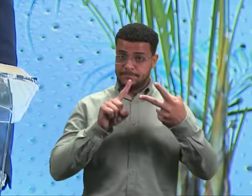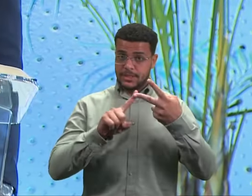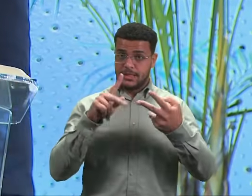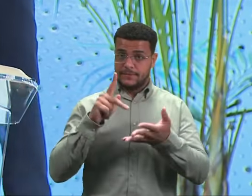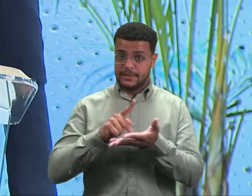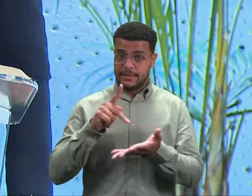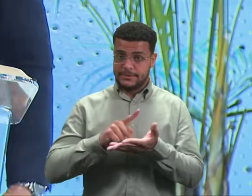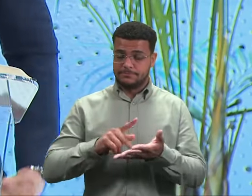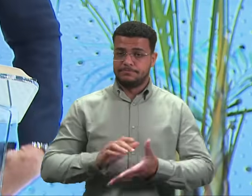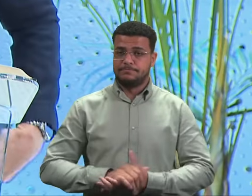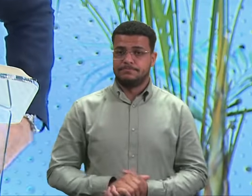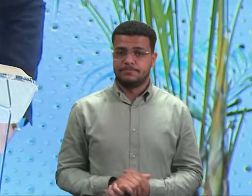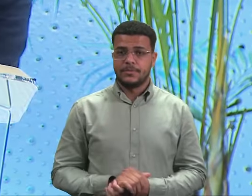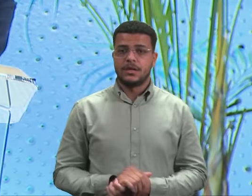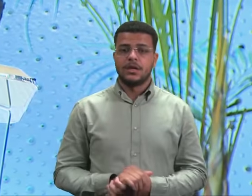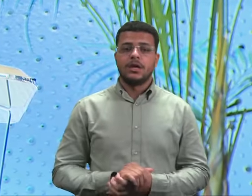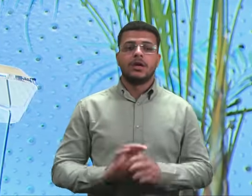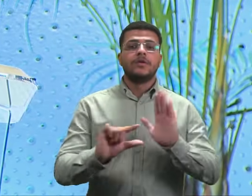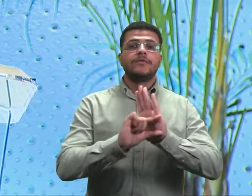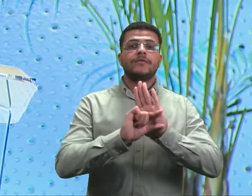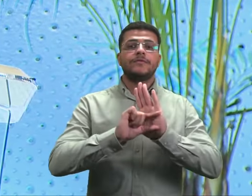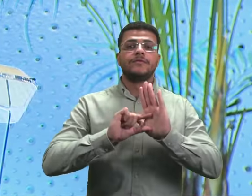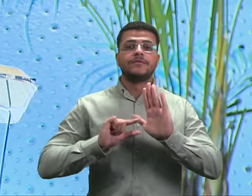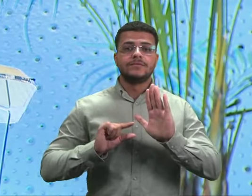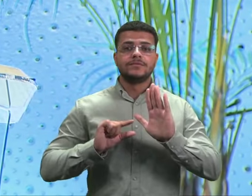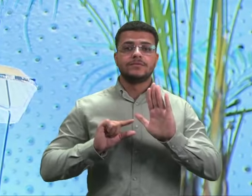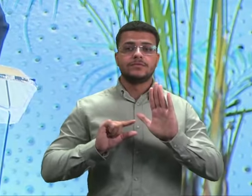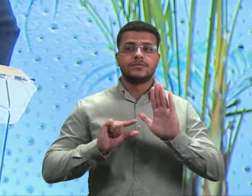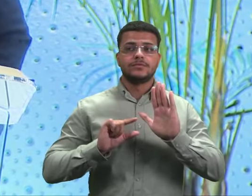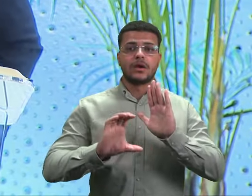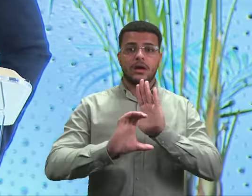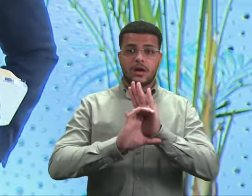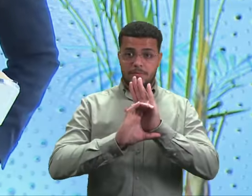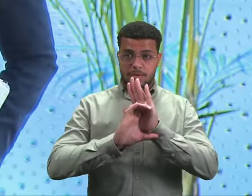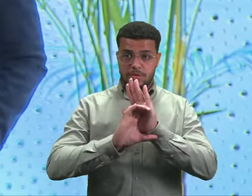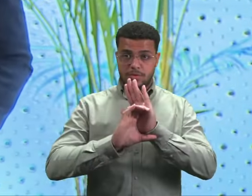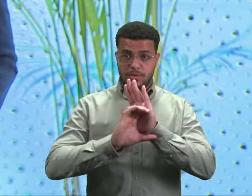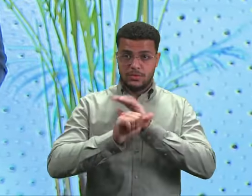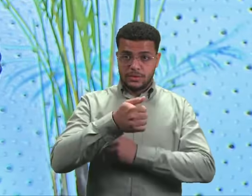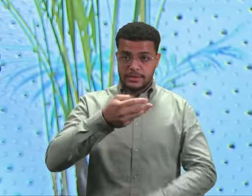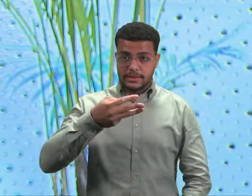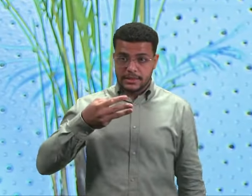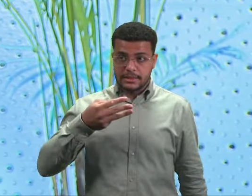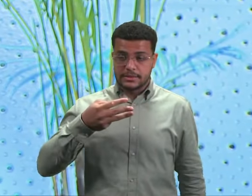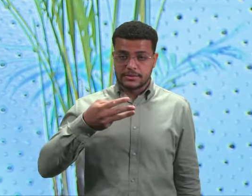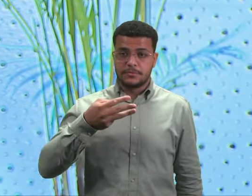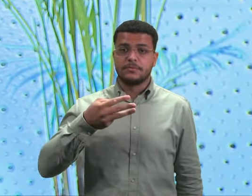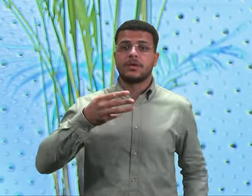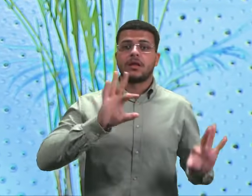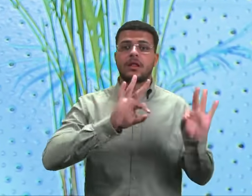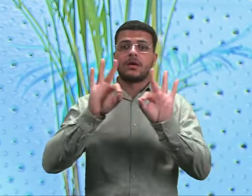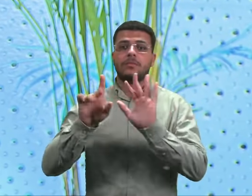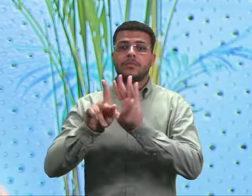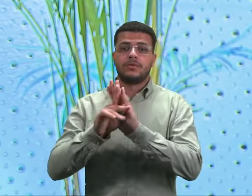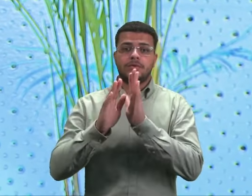verdades. Versículo 21 do capítulo 13. Acompanhe na sua